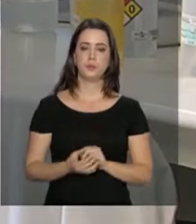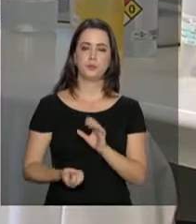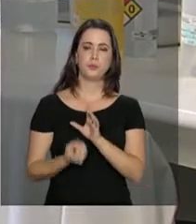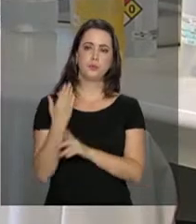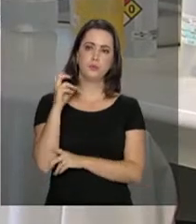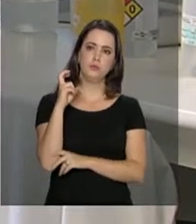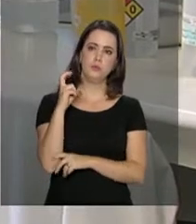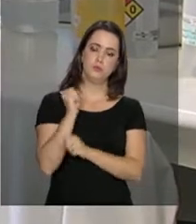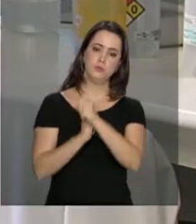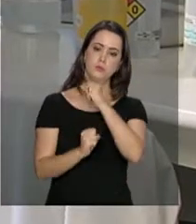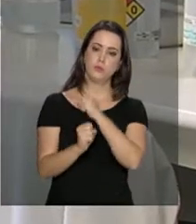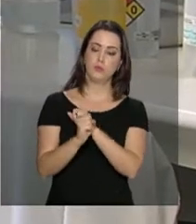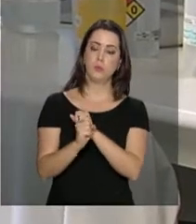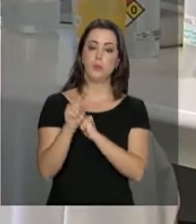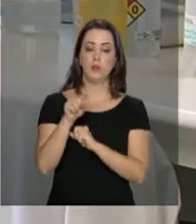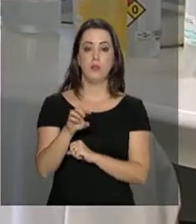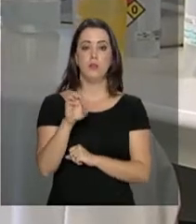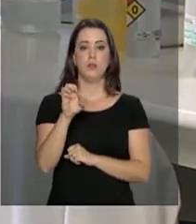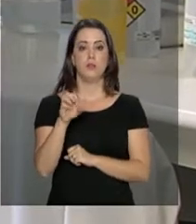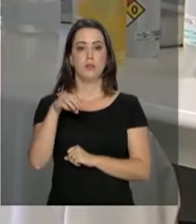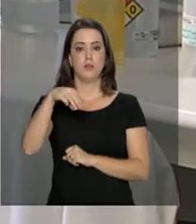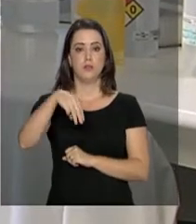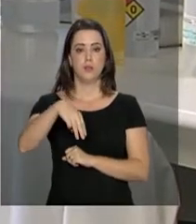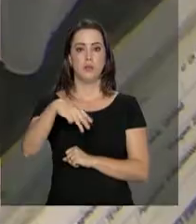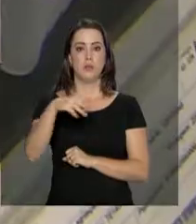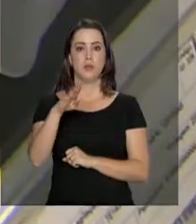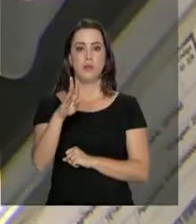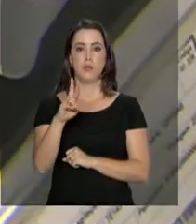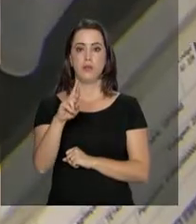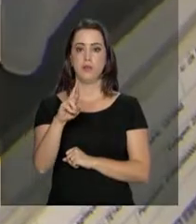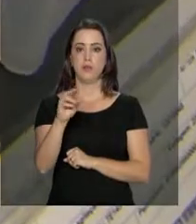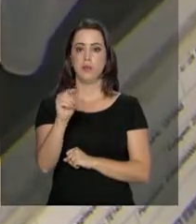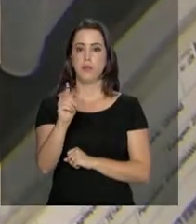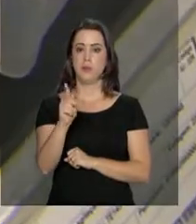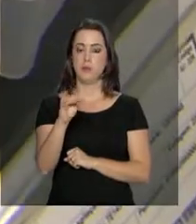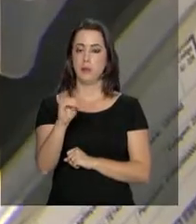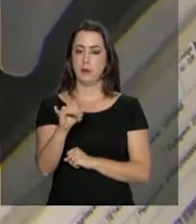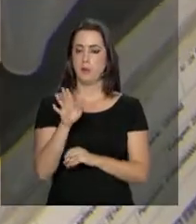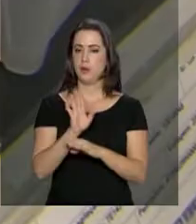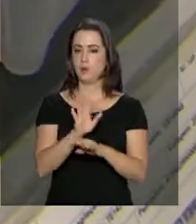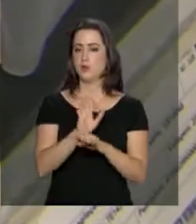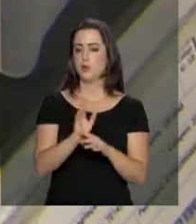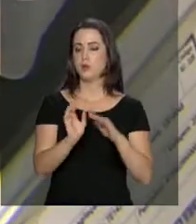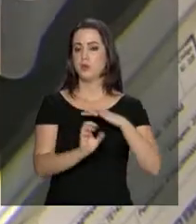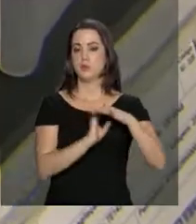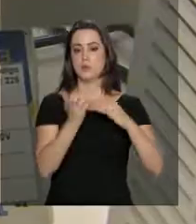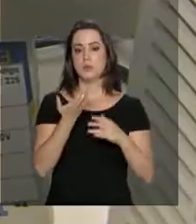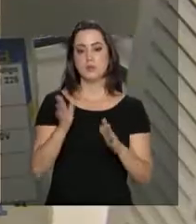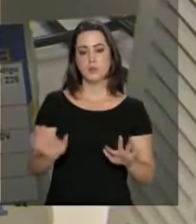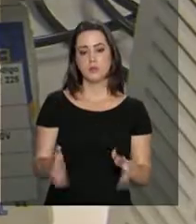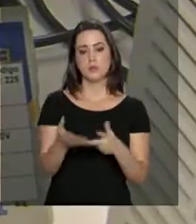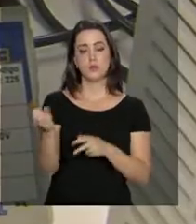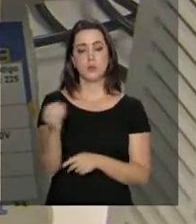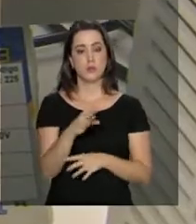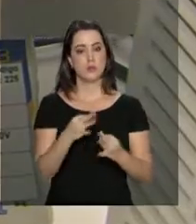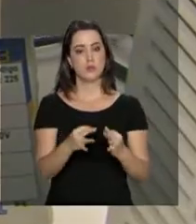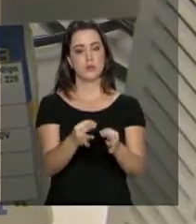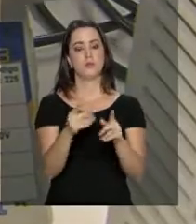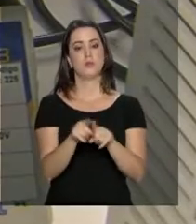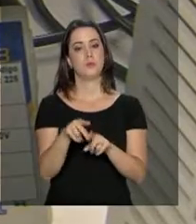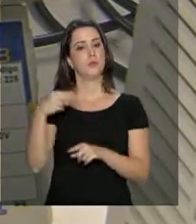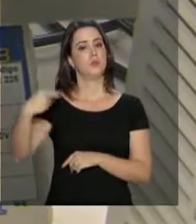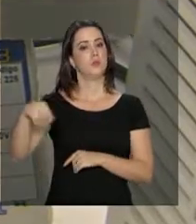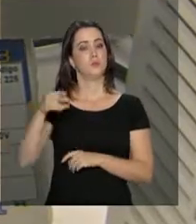há 5 anos, a Embrapi apoia empresas interessadas em investir na pesquisa de produtos inovadores. Em novembro deste